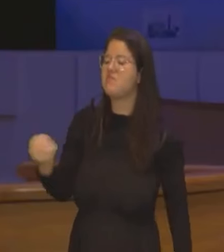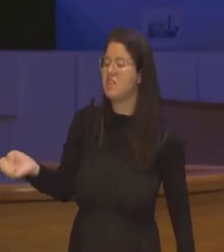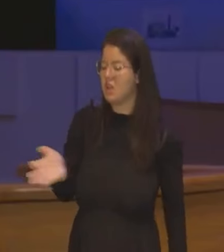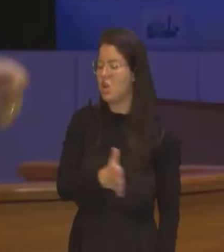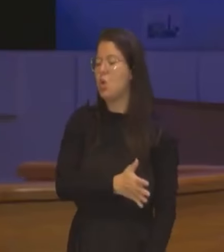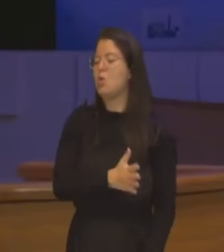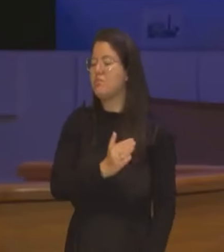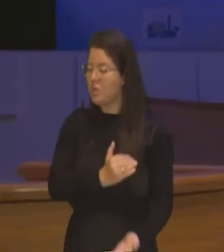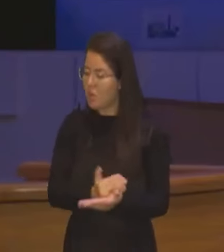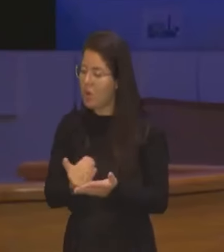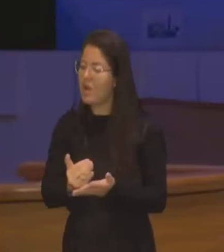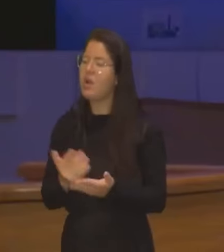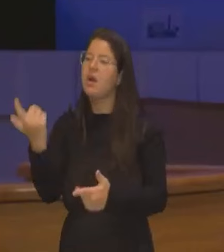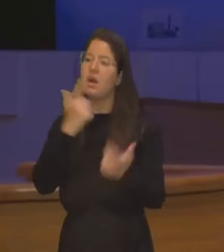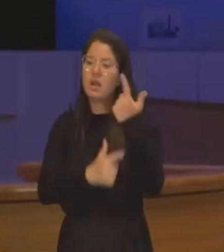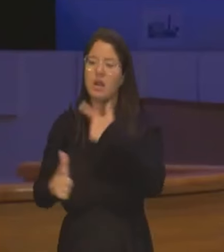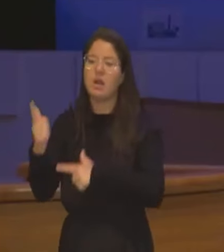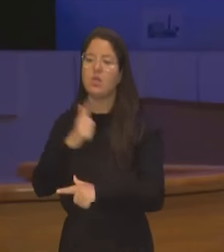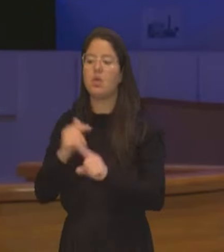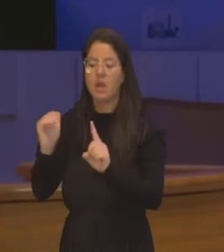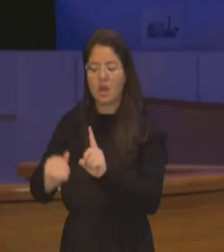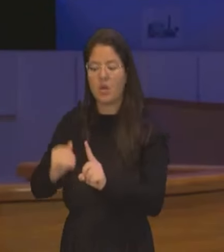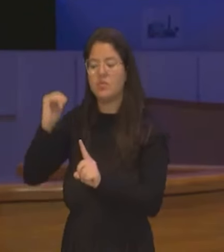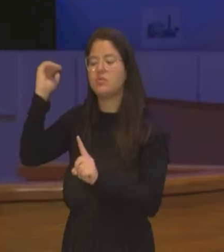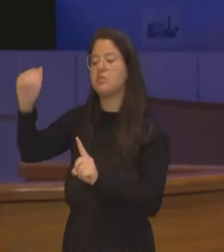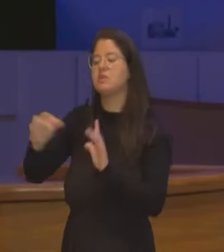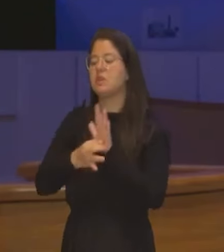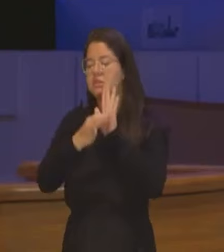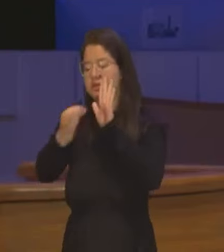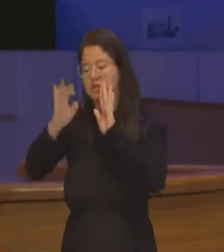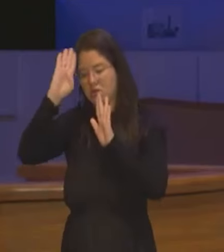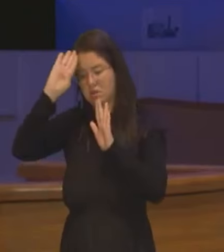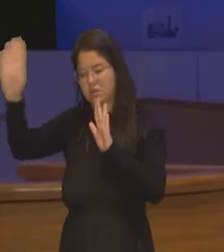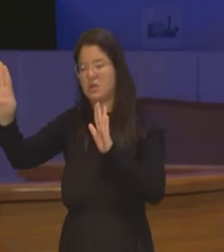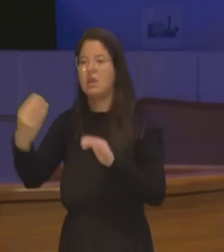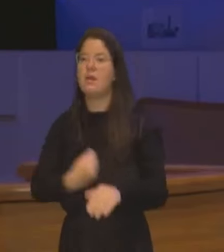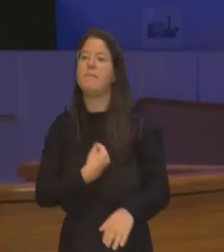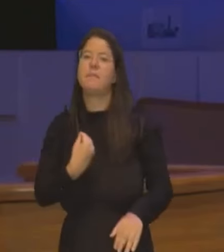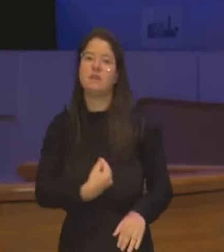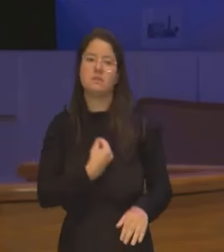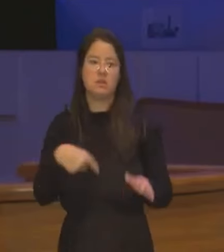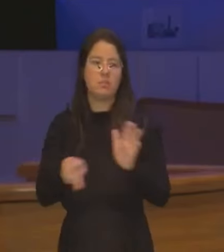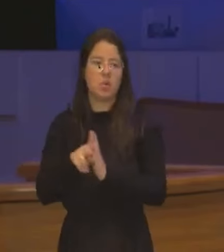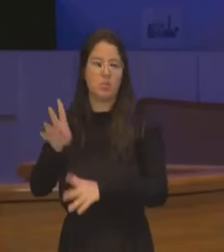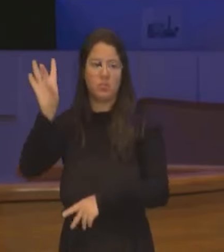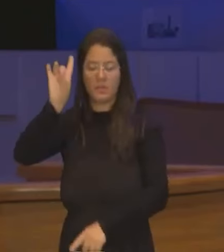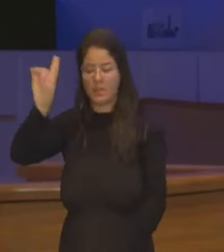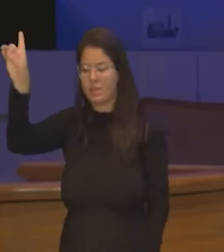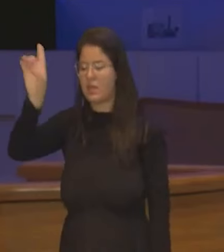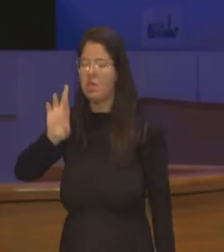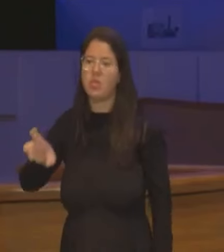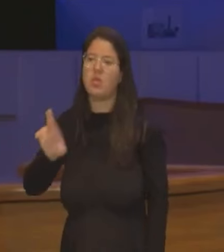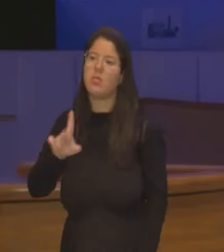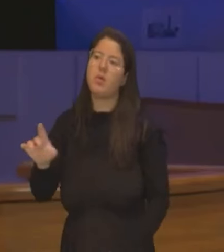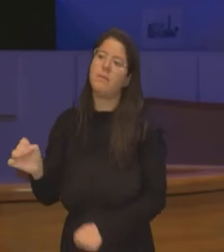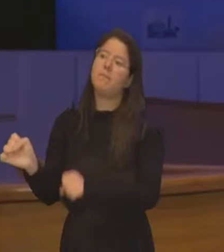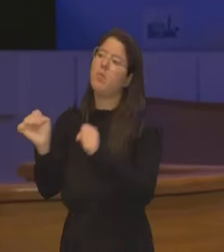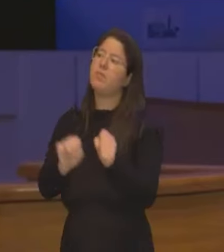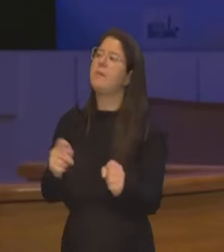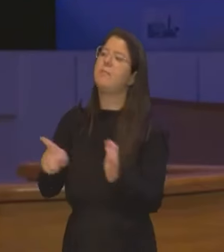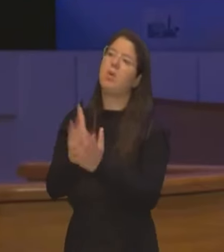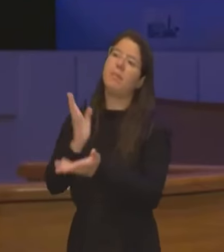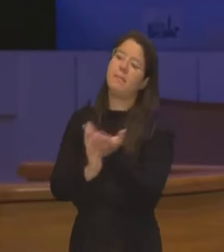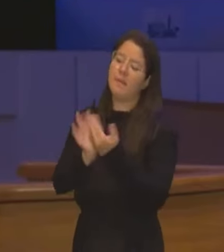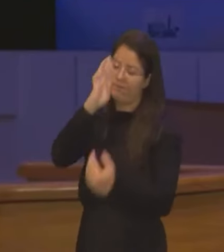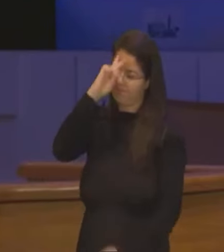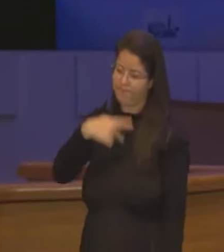ganhando novamente autoridade e destaque pela presença do próprio Deus e não pelo poder das próprias